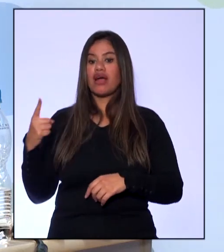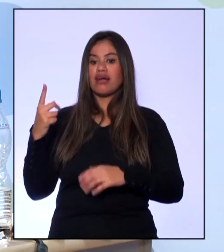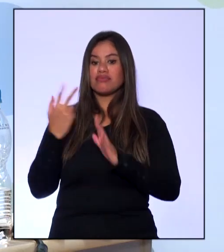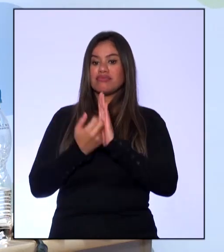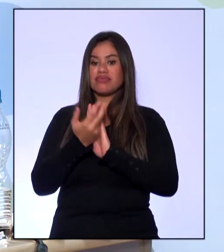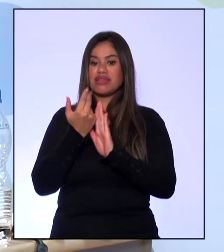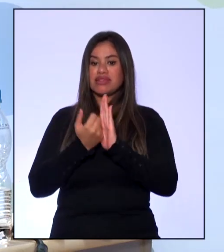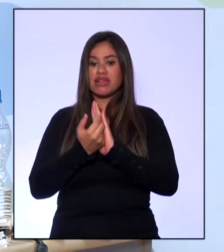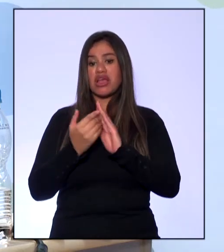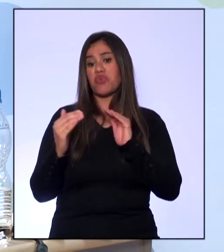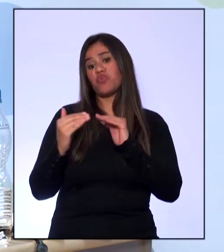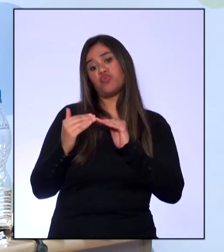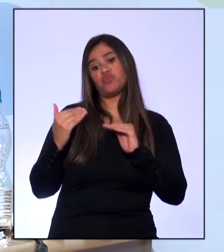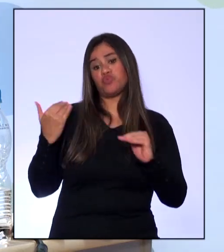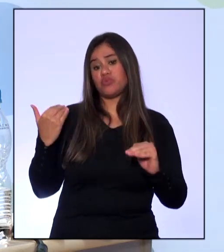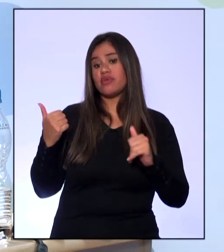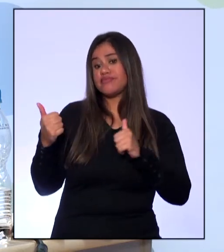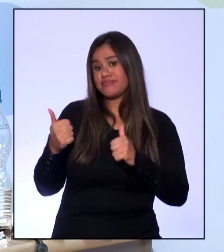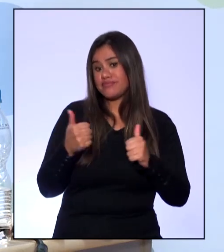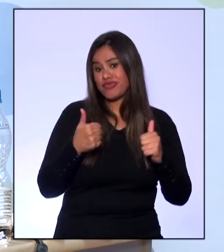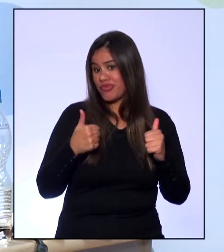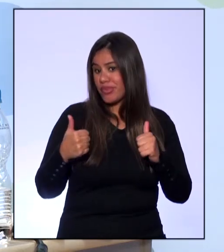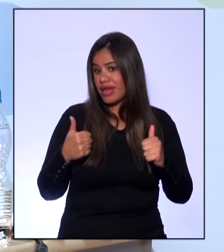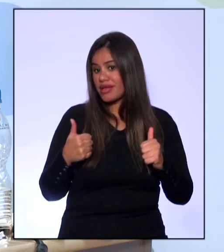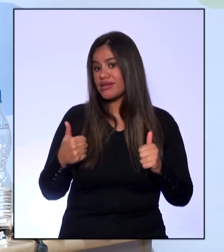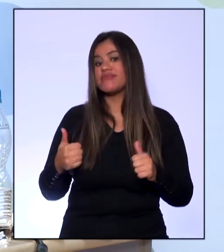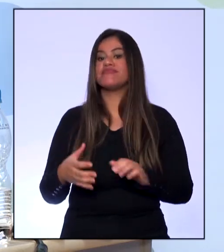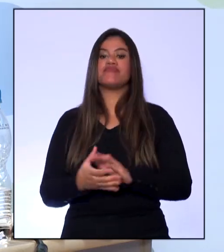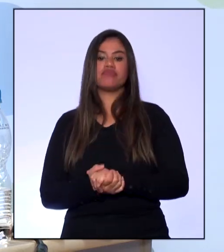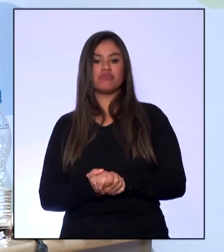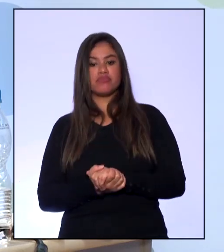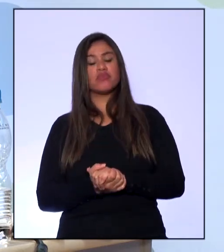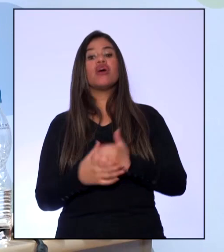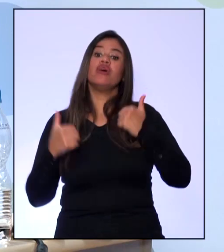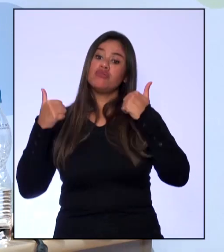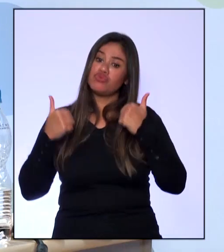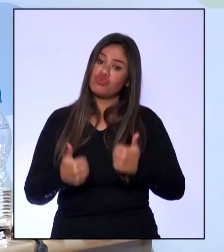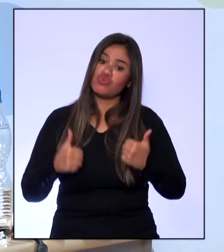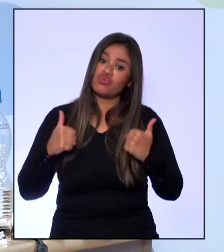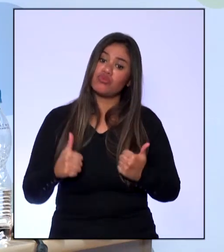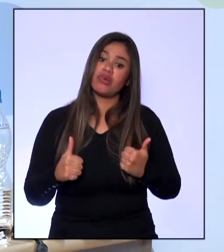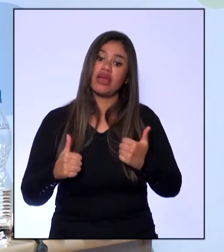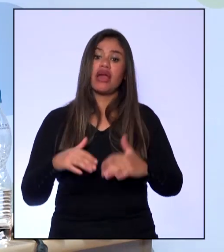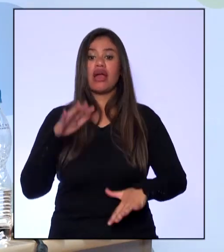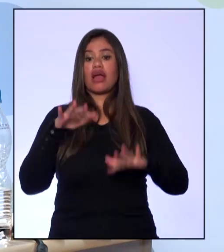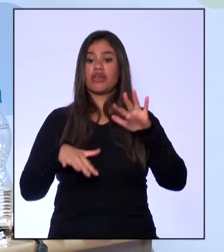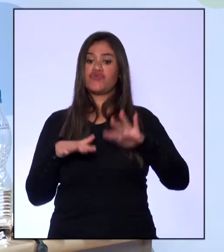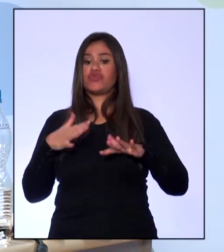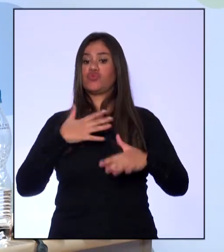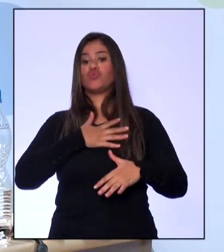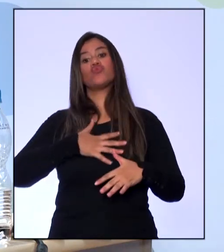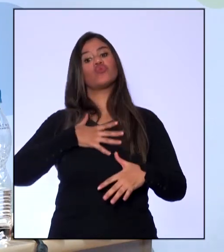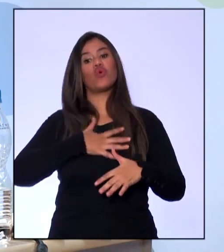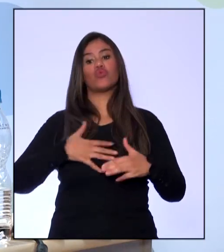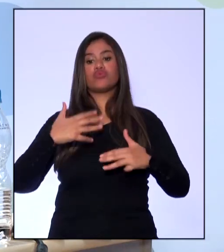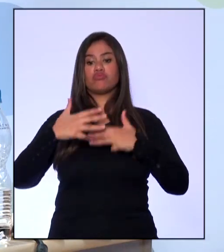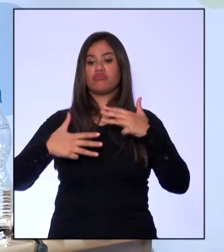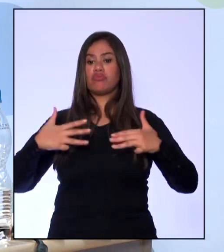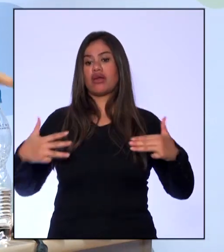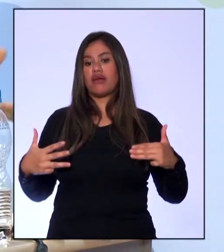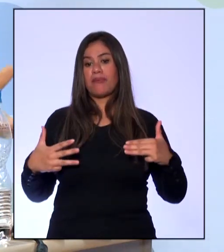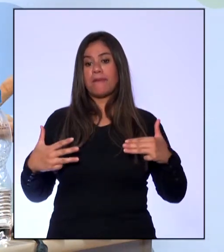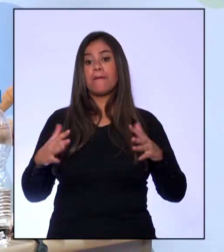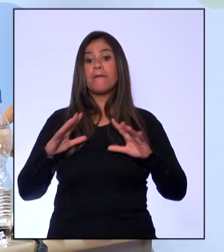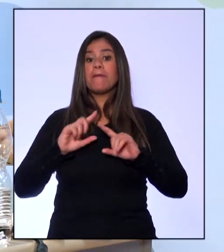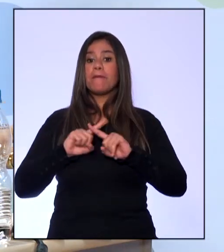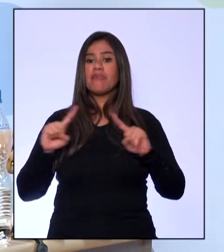opinião não é a mesma que a tua. Tudo bem? Tá tudo bem discordar. Às vezes eu posso gostar de macarrão e odiar lasanha.